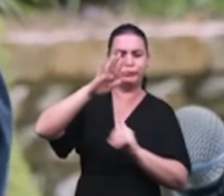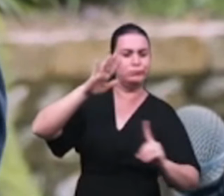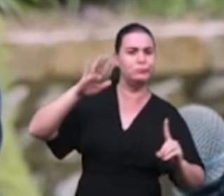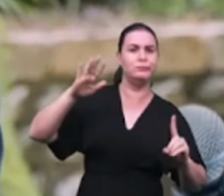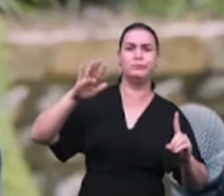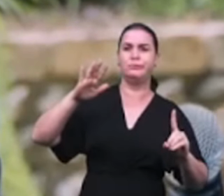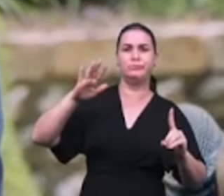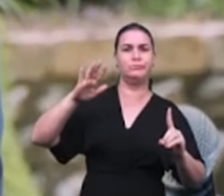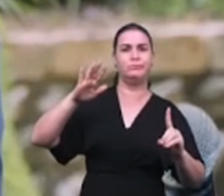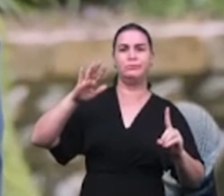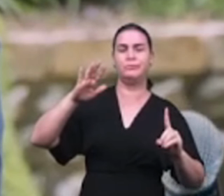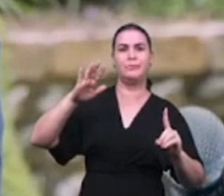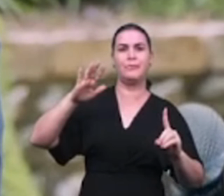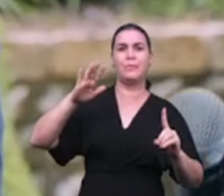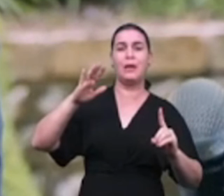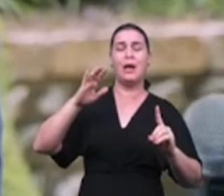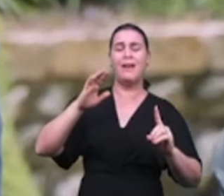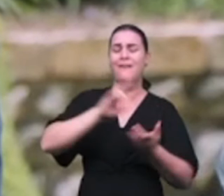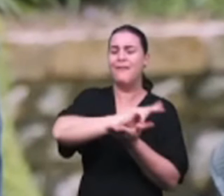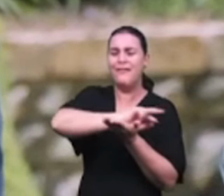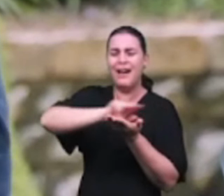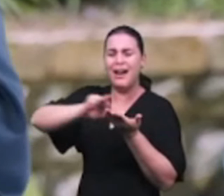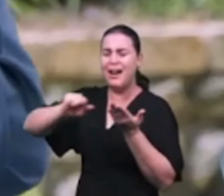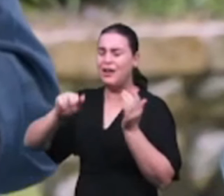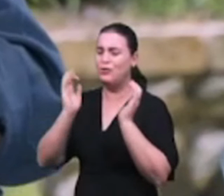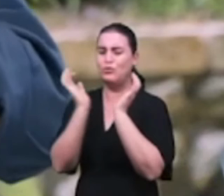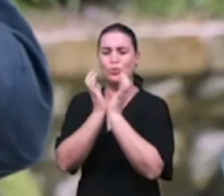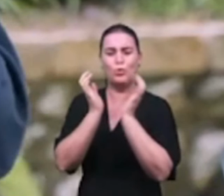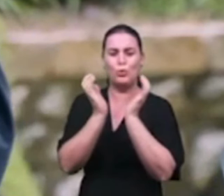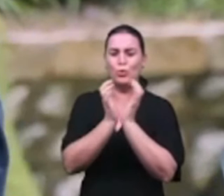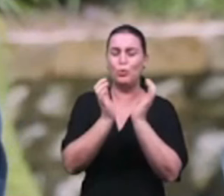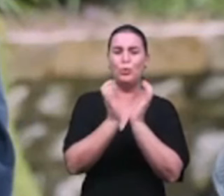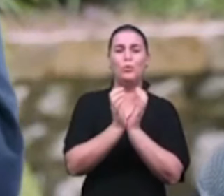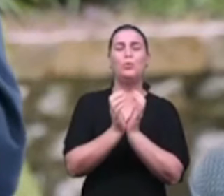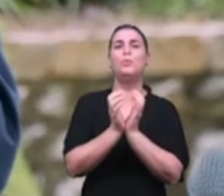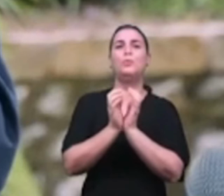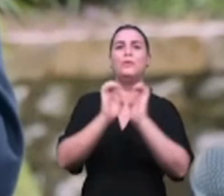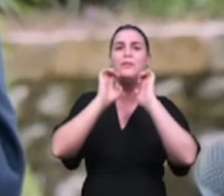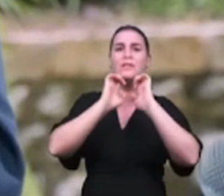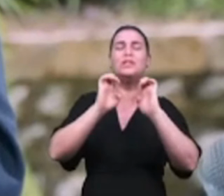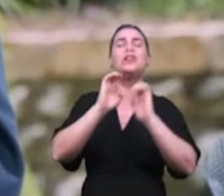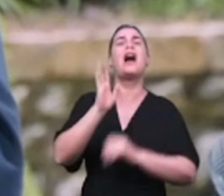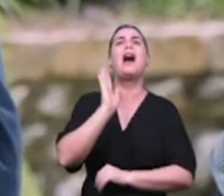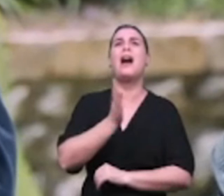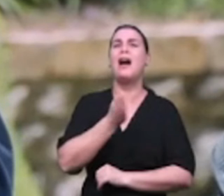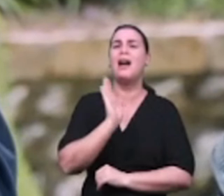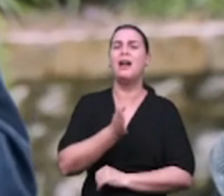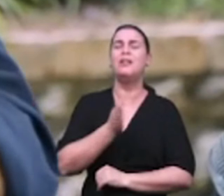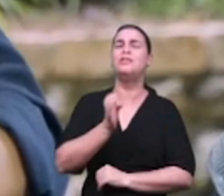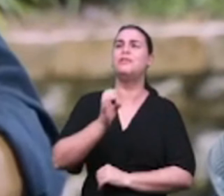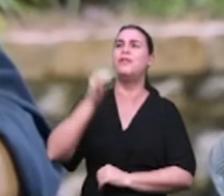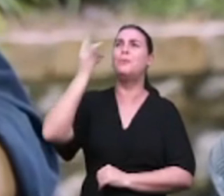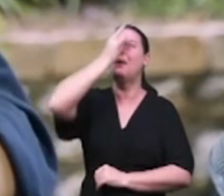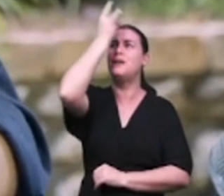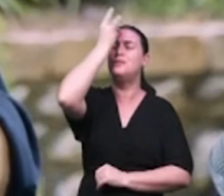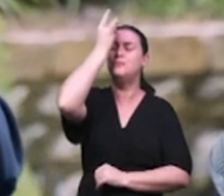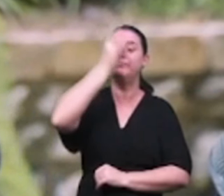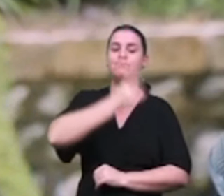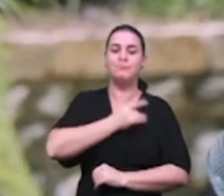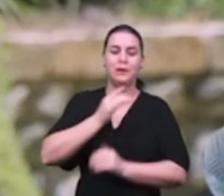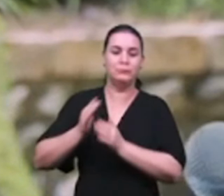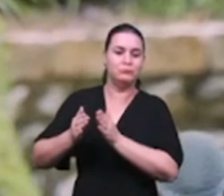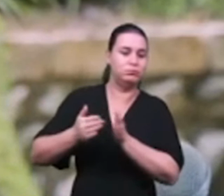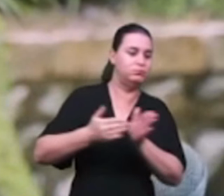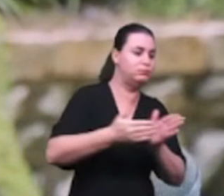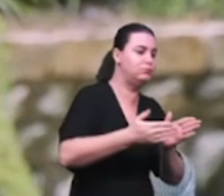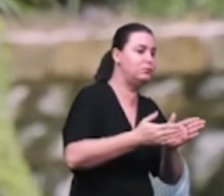que tiveram a presença do Senhor, que tiveram batismo, que tiveram dons, e entraram por um caminho e a